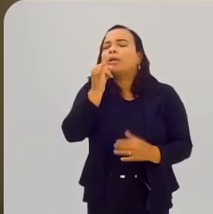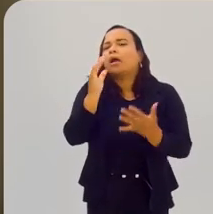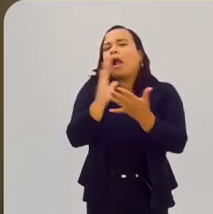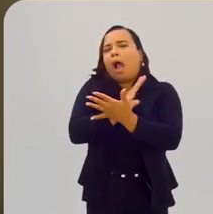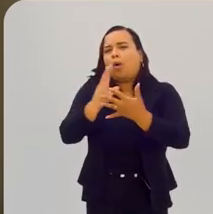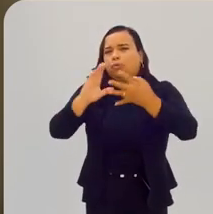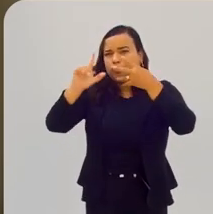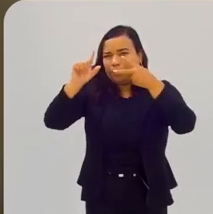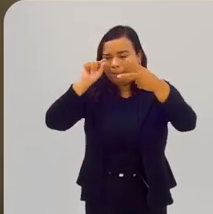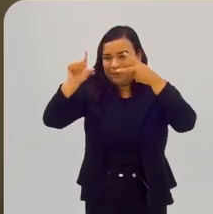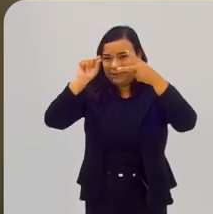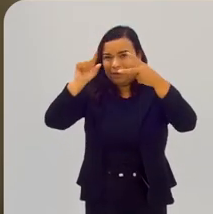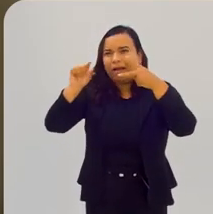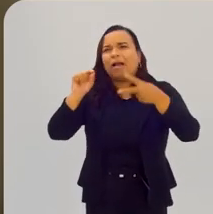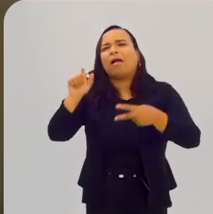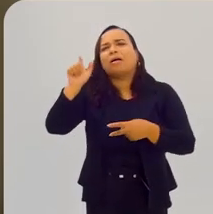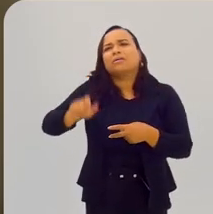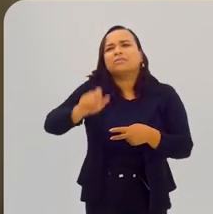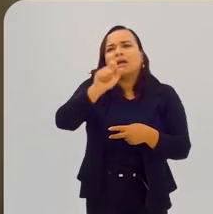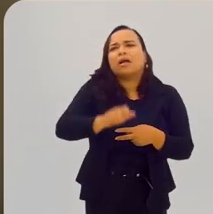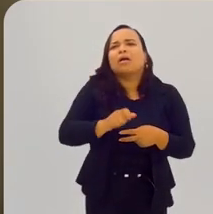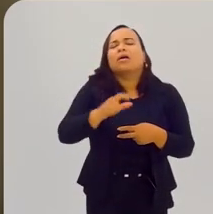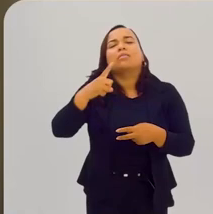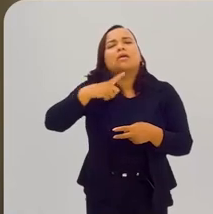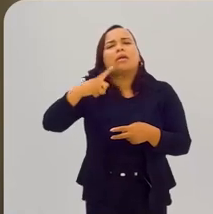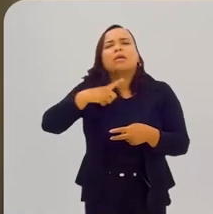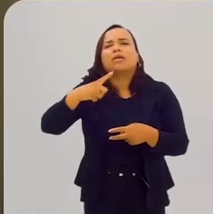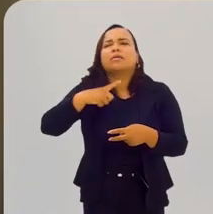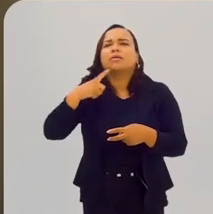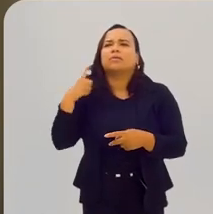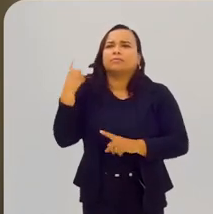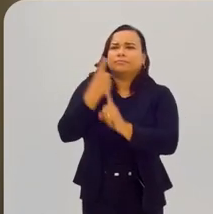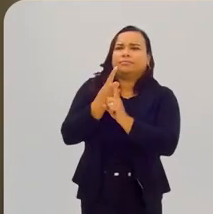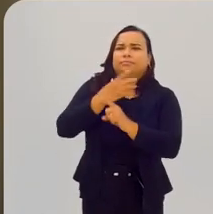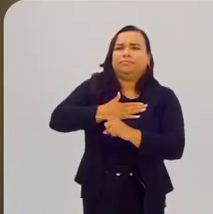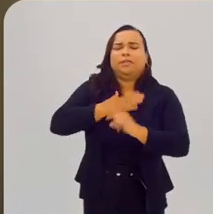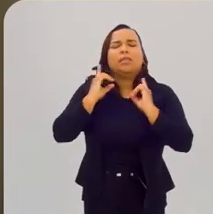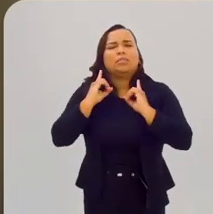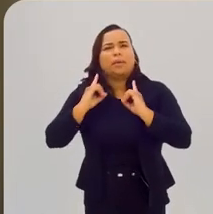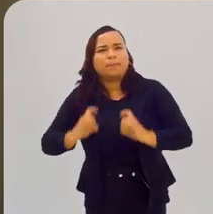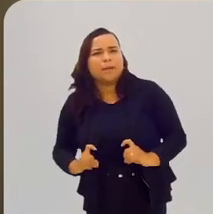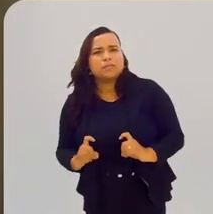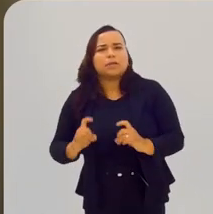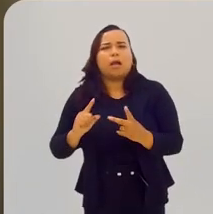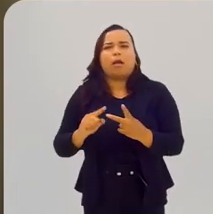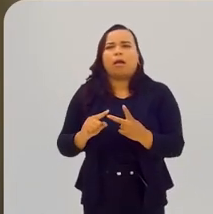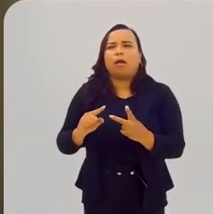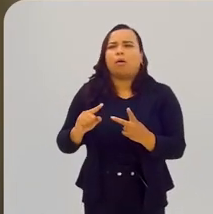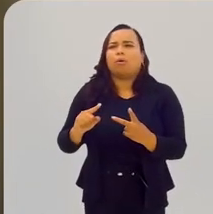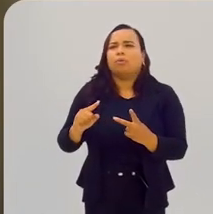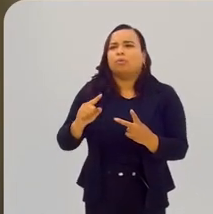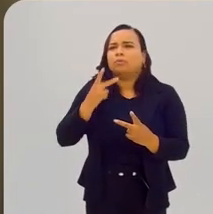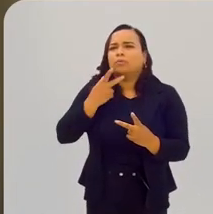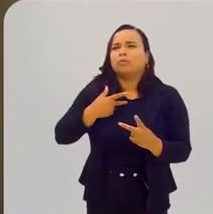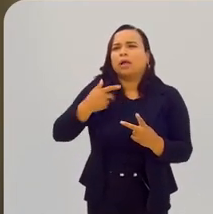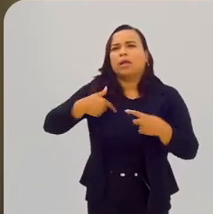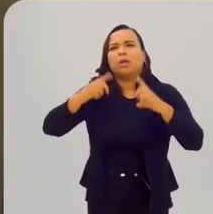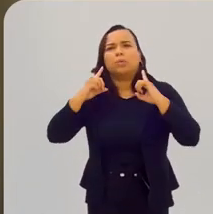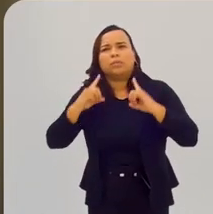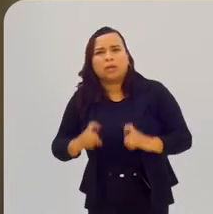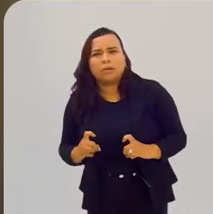psiquiatra que que diagnosticado com depressão e eu tava totalmente